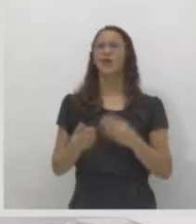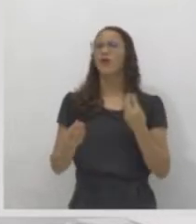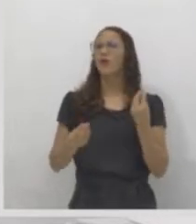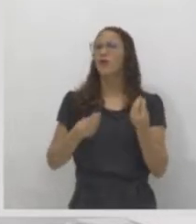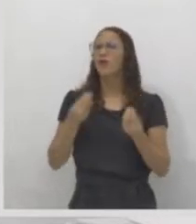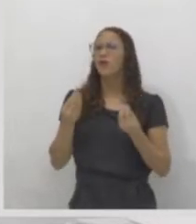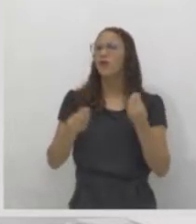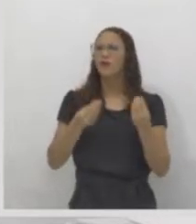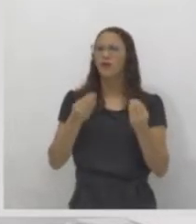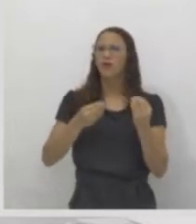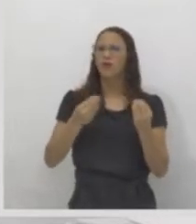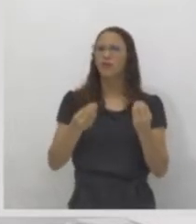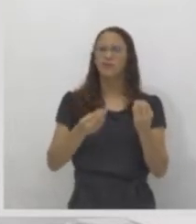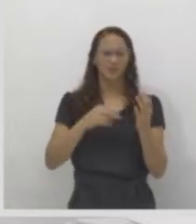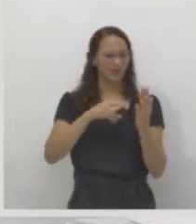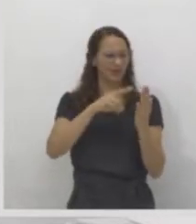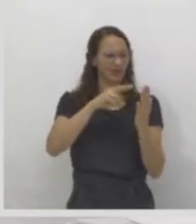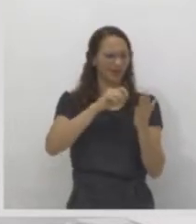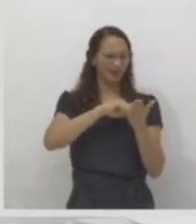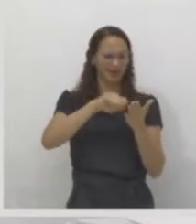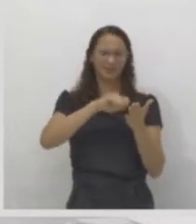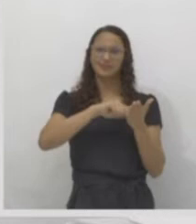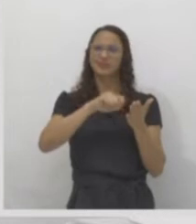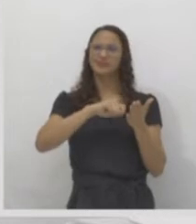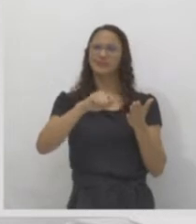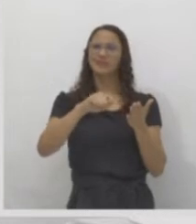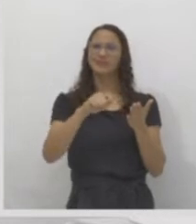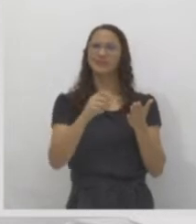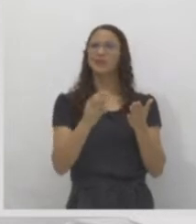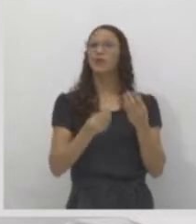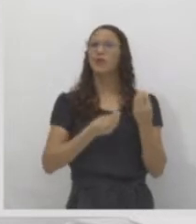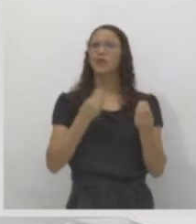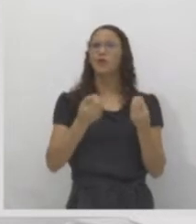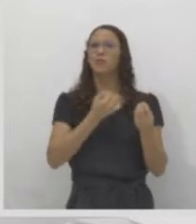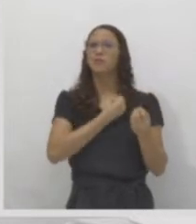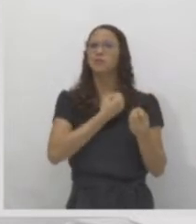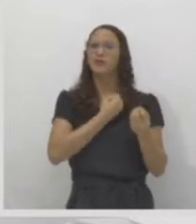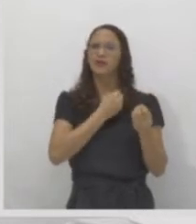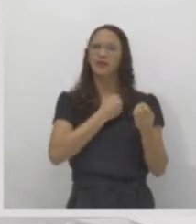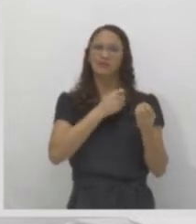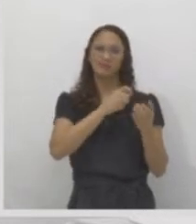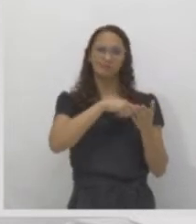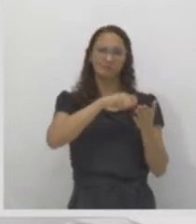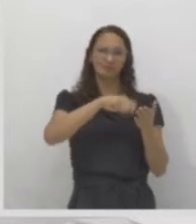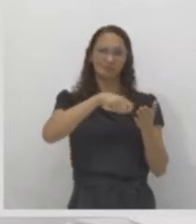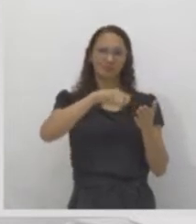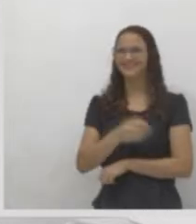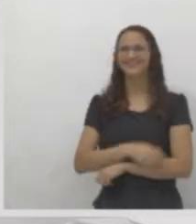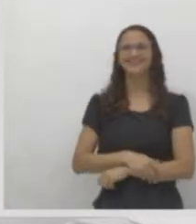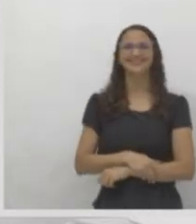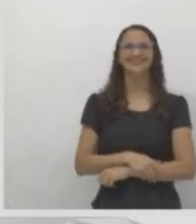a escrita por extenso desse numeral. Mais um tempinho, vamos lá.